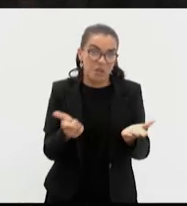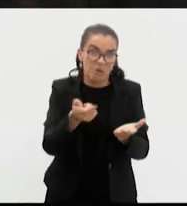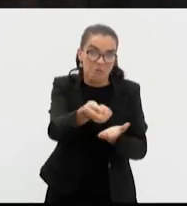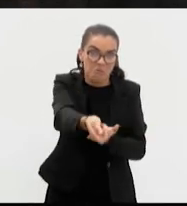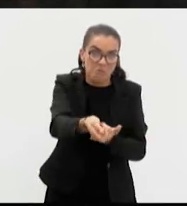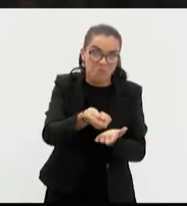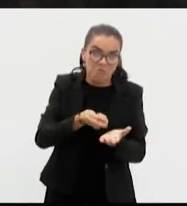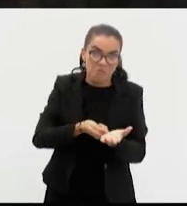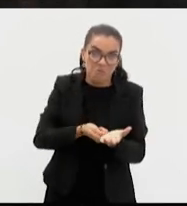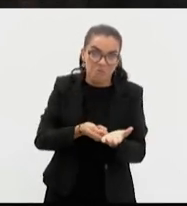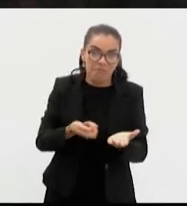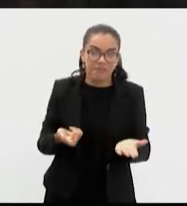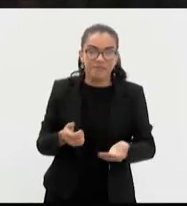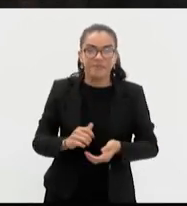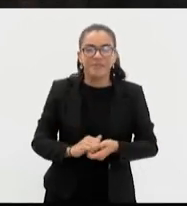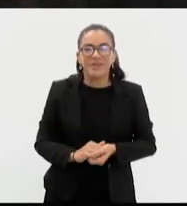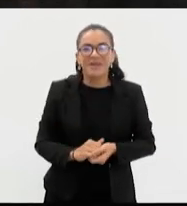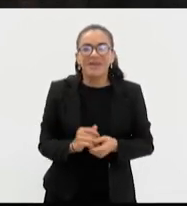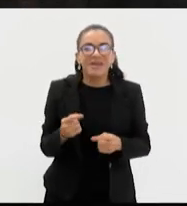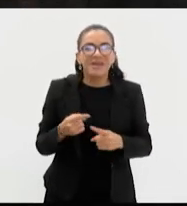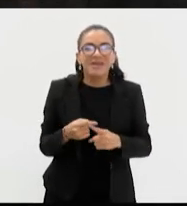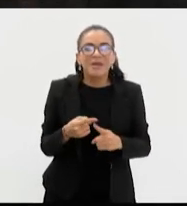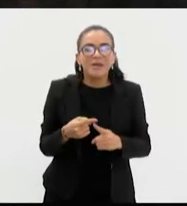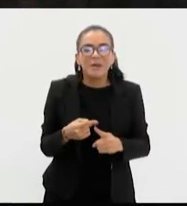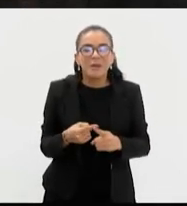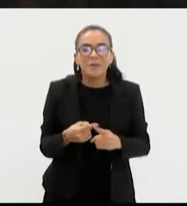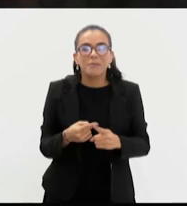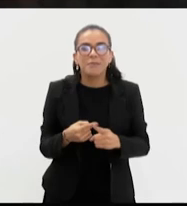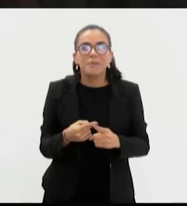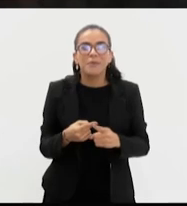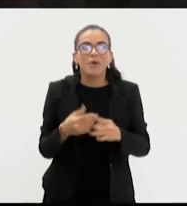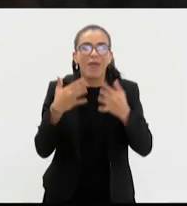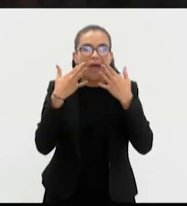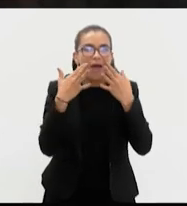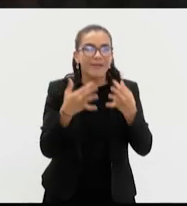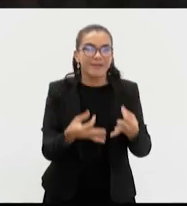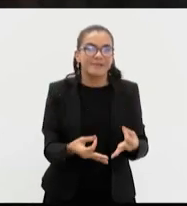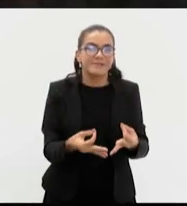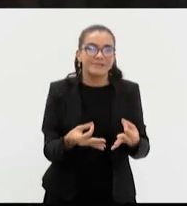jornal e por pedi para chamar